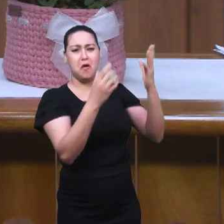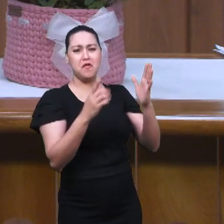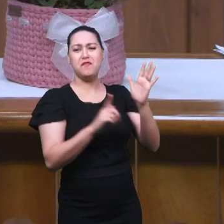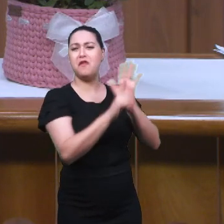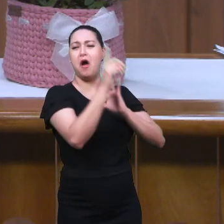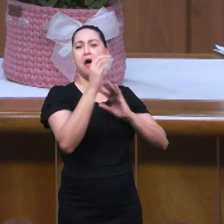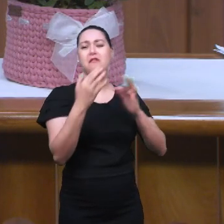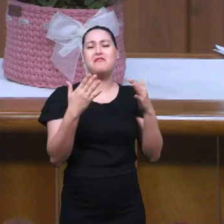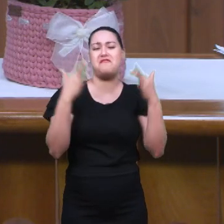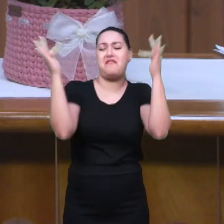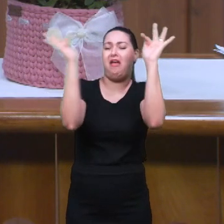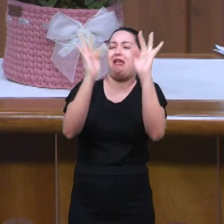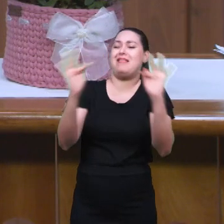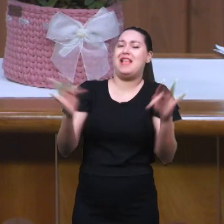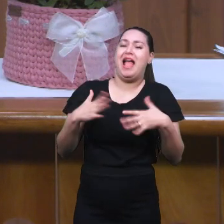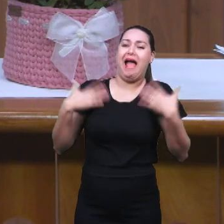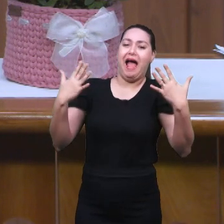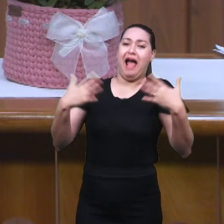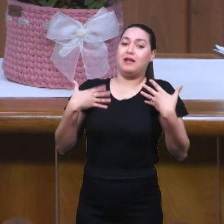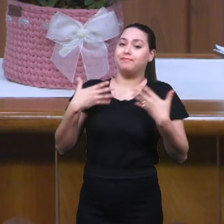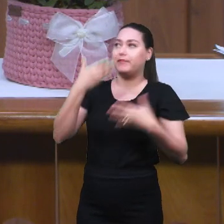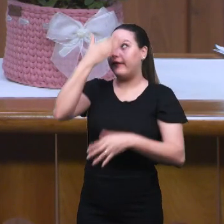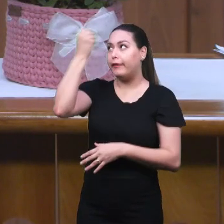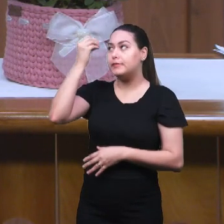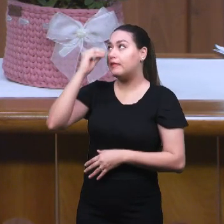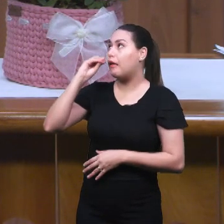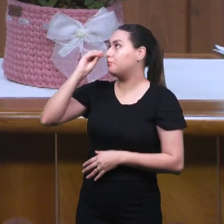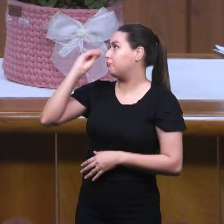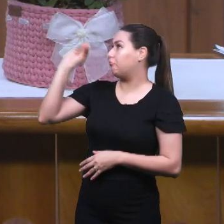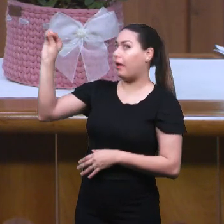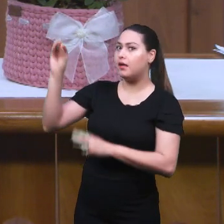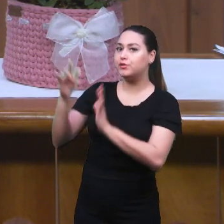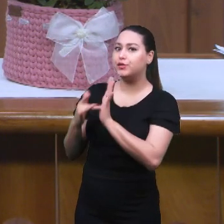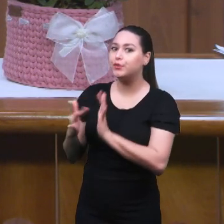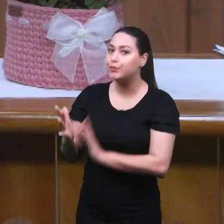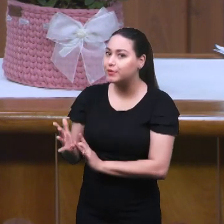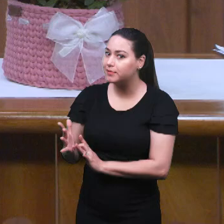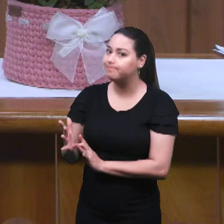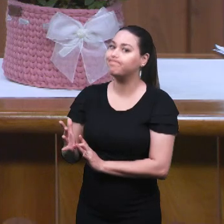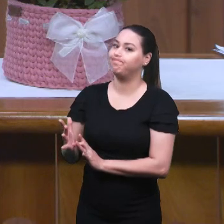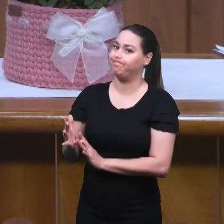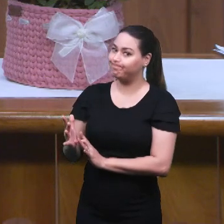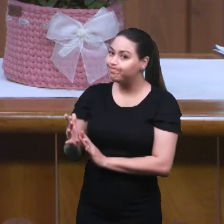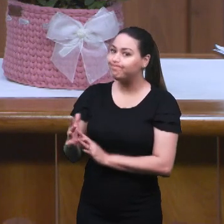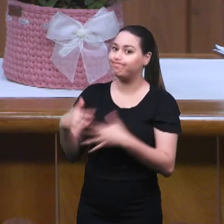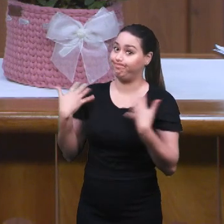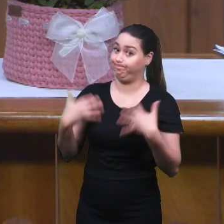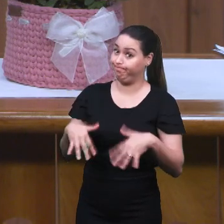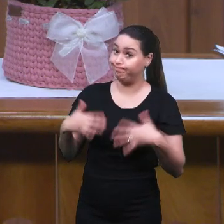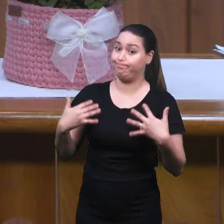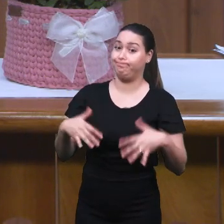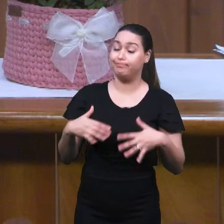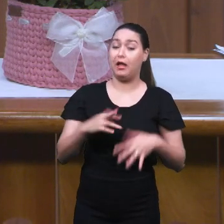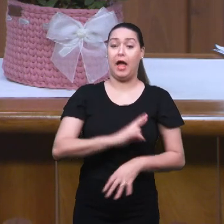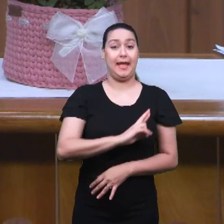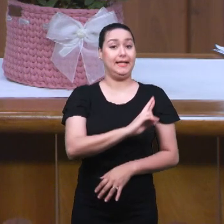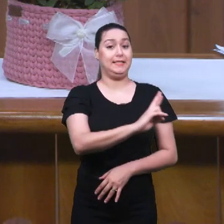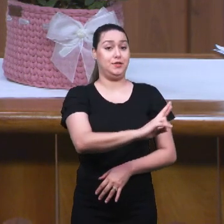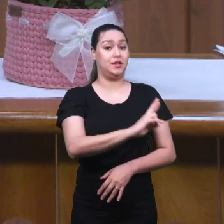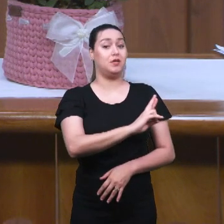aconteceu uma coisa que esqueceu de Jesus. A religião tem isso. Ela tem umas